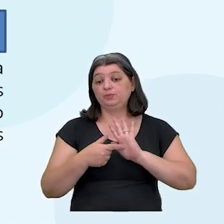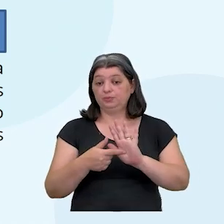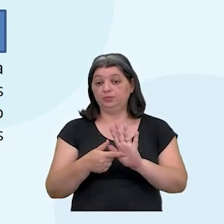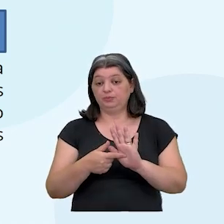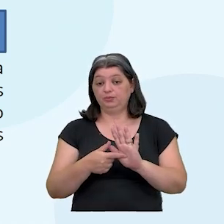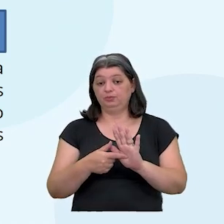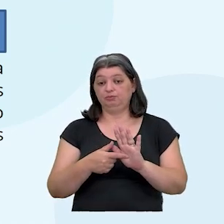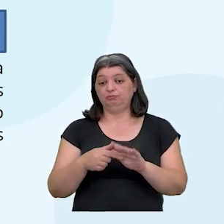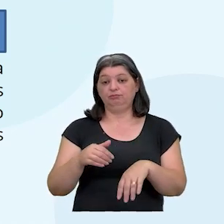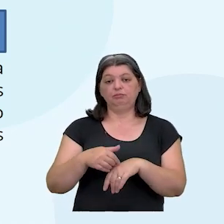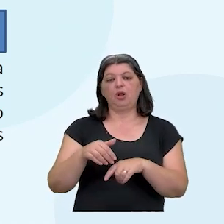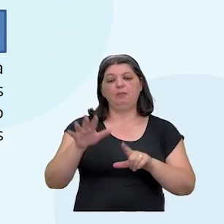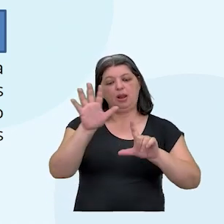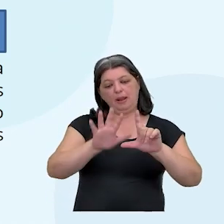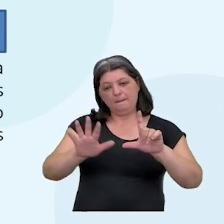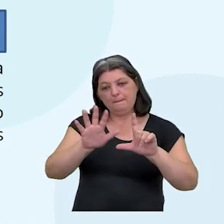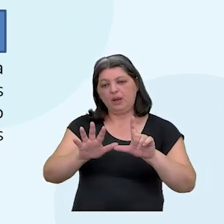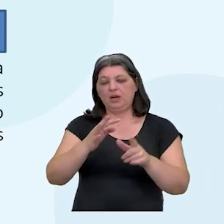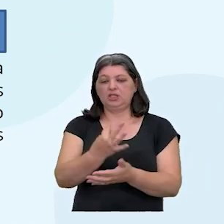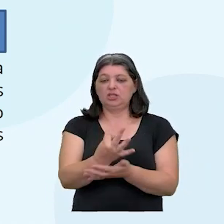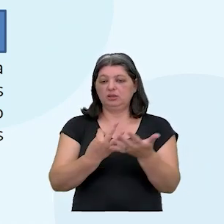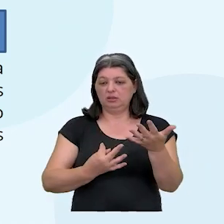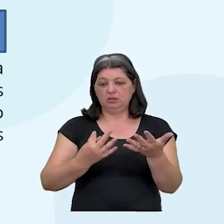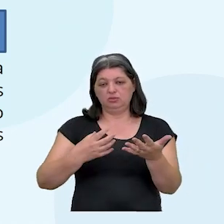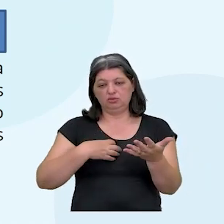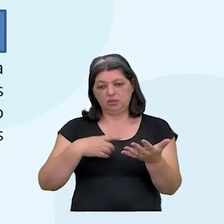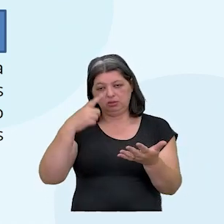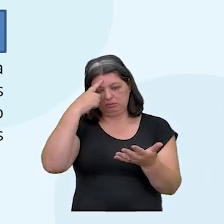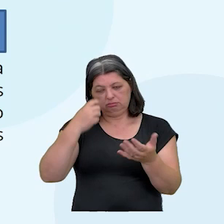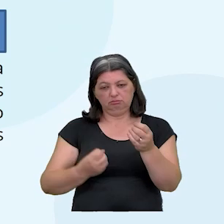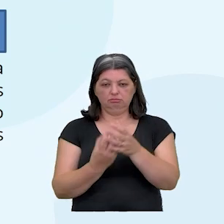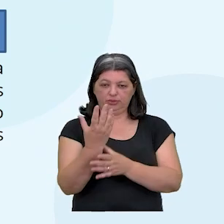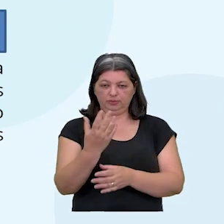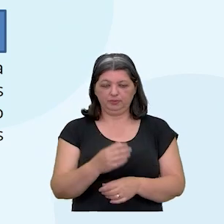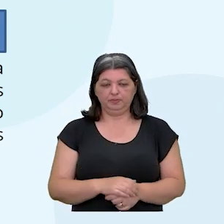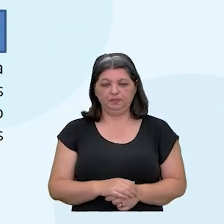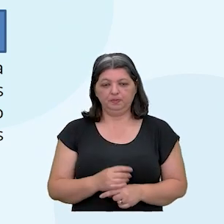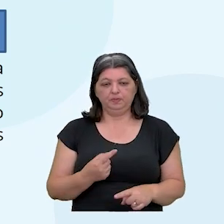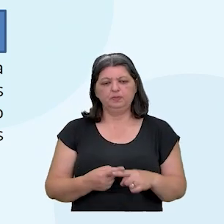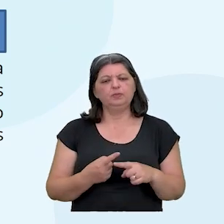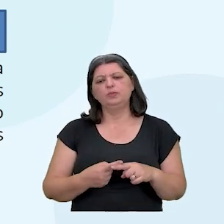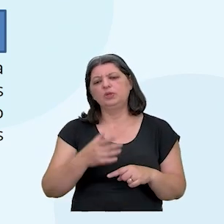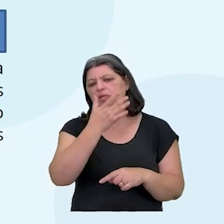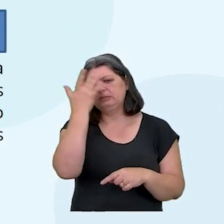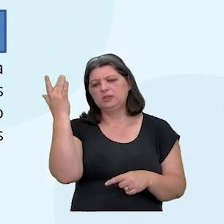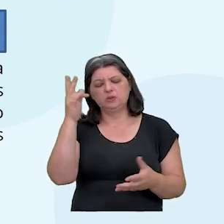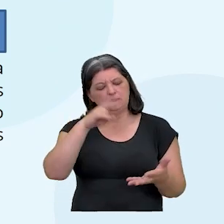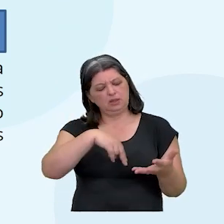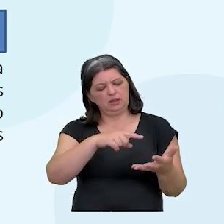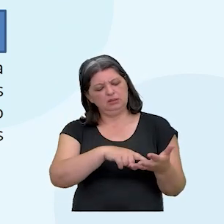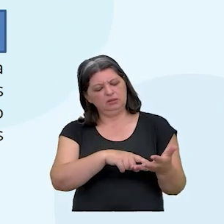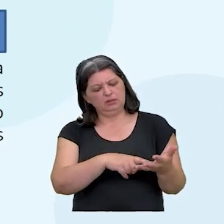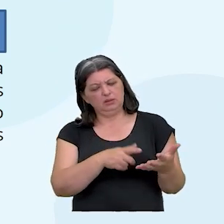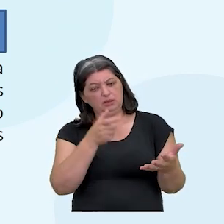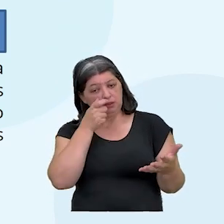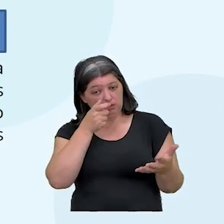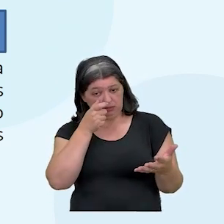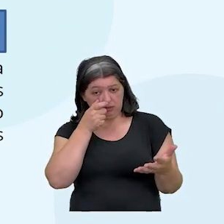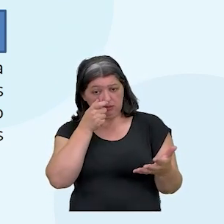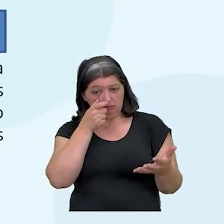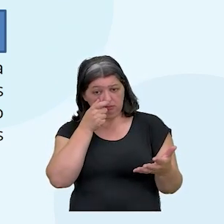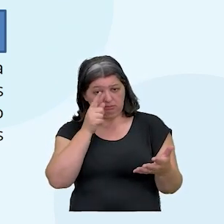representados em imagens e textos de forma criativa? Por que os leitores vão se interessar pelo seu fanzine? É uma pergunta